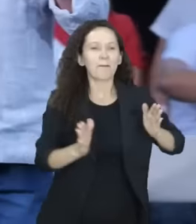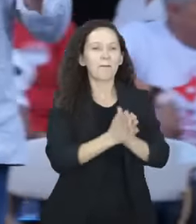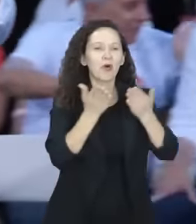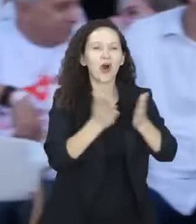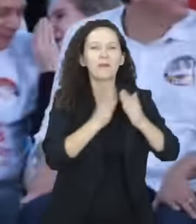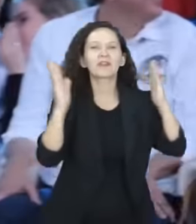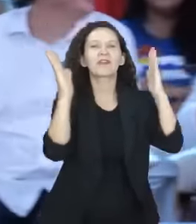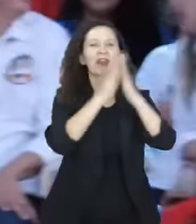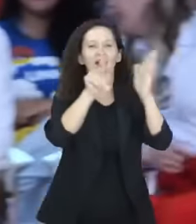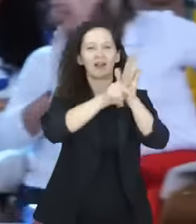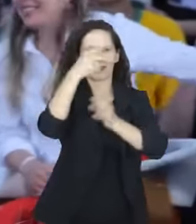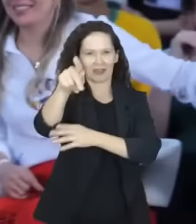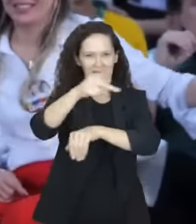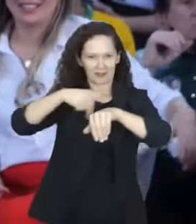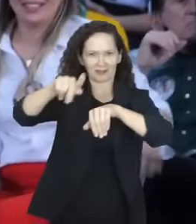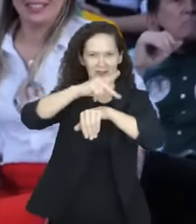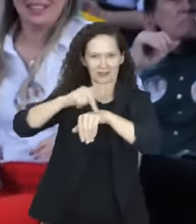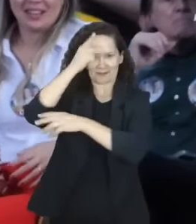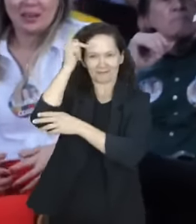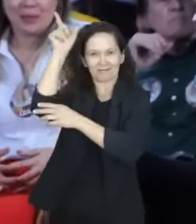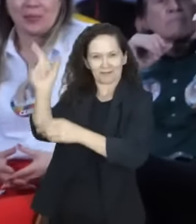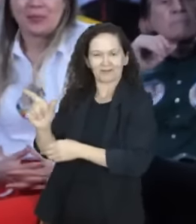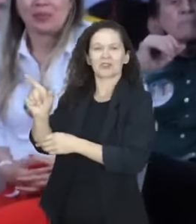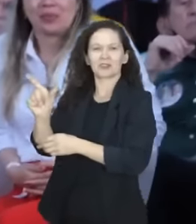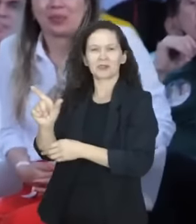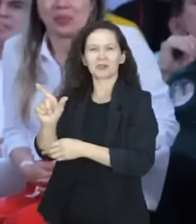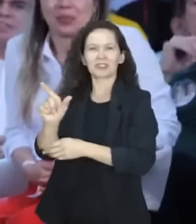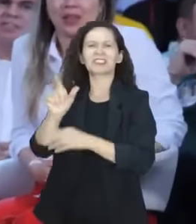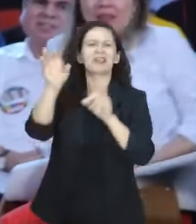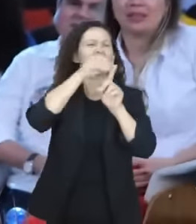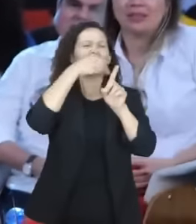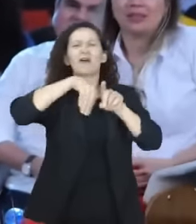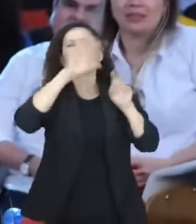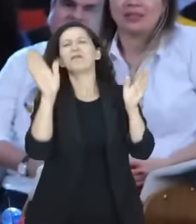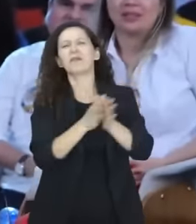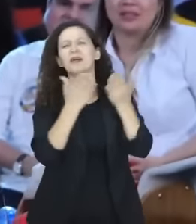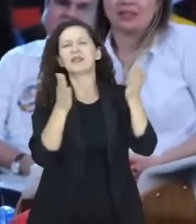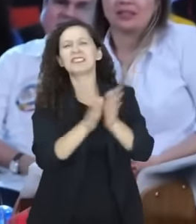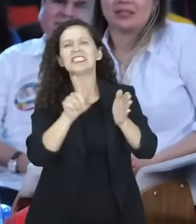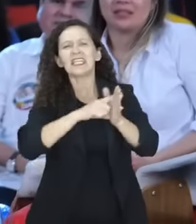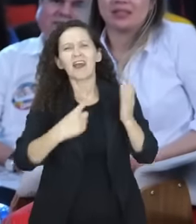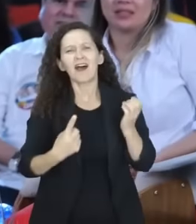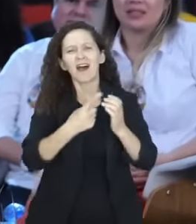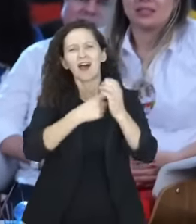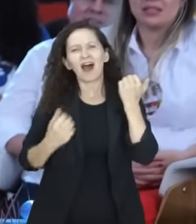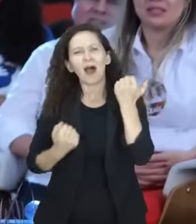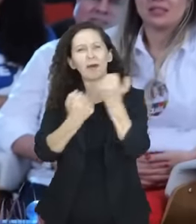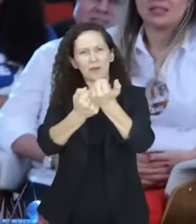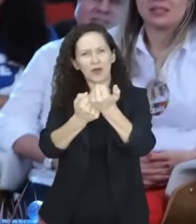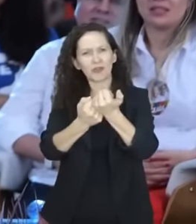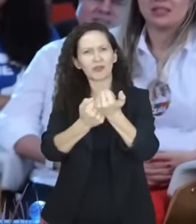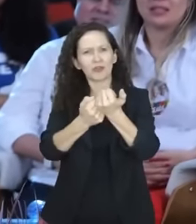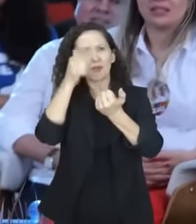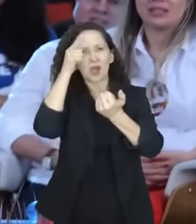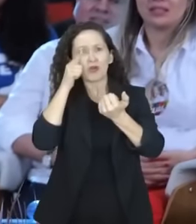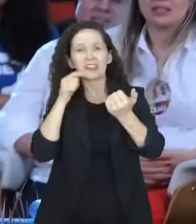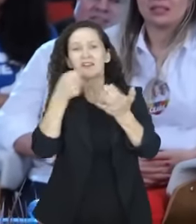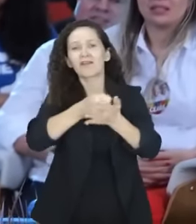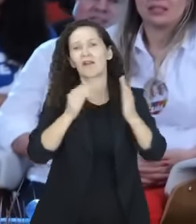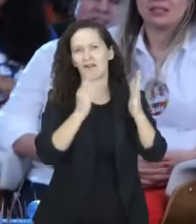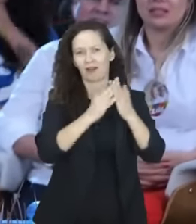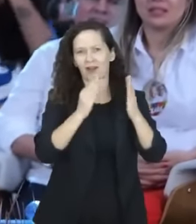as pessoas mais pobres terão que ter subsídio para poder ter a casa. Eles acabaram com Minha Casa Minha